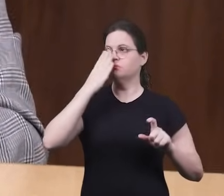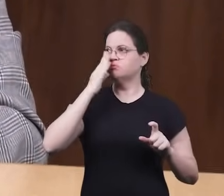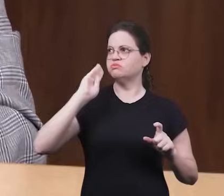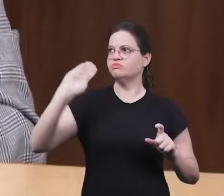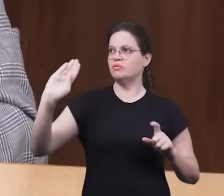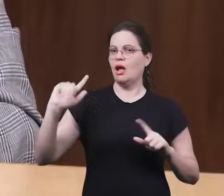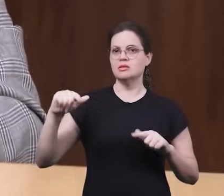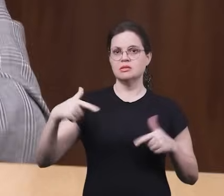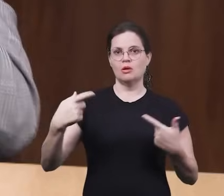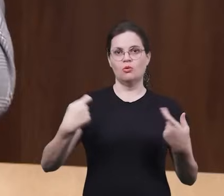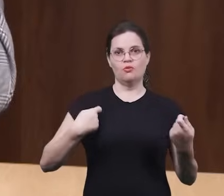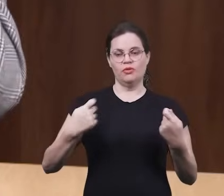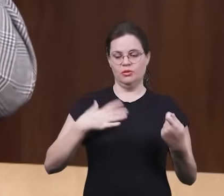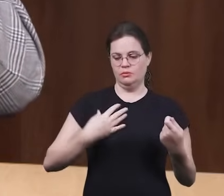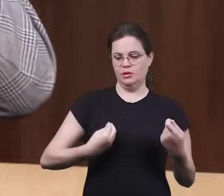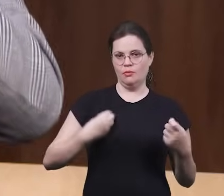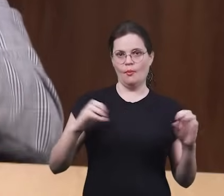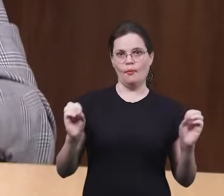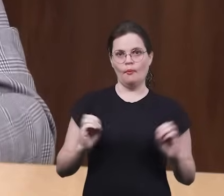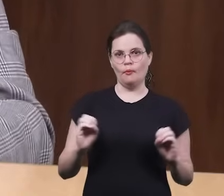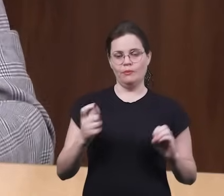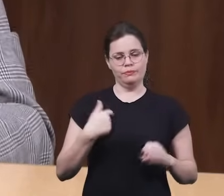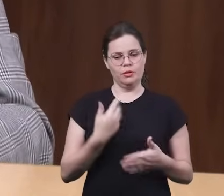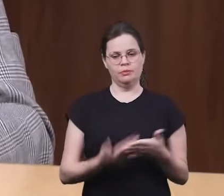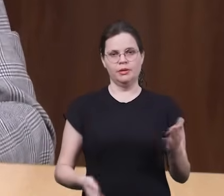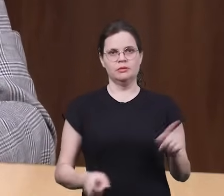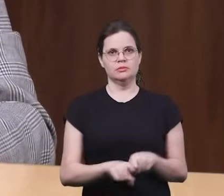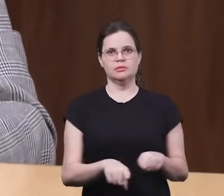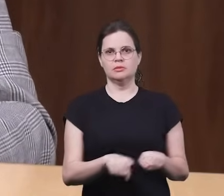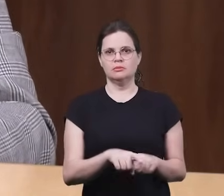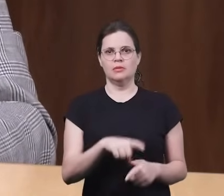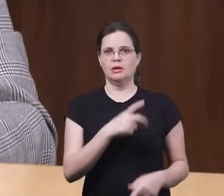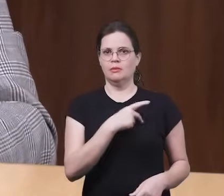Espírito Santo parou de operar na sua vida. Por quê? Por vários motivos.